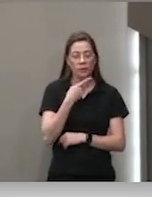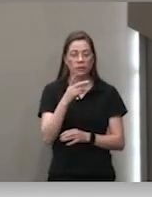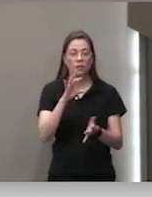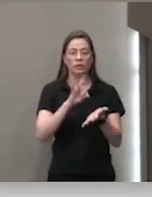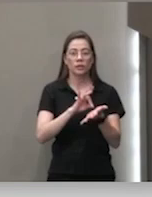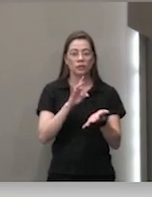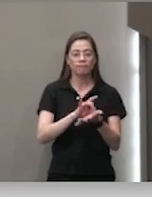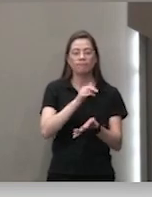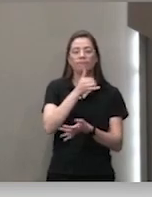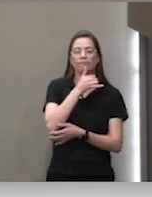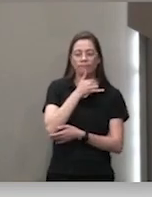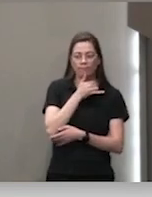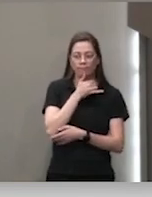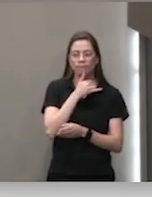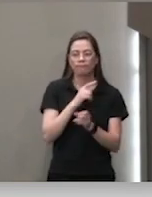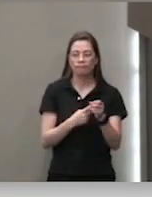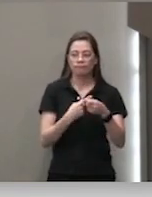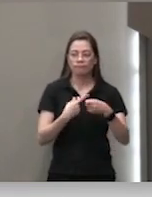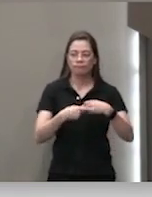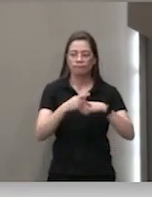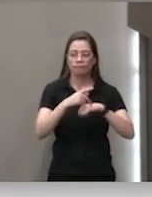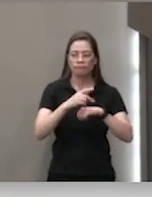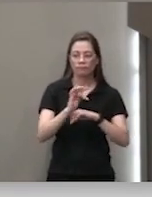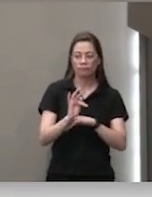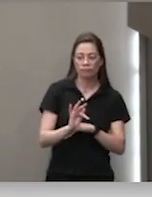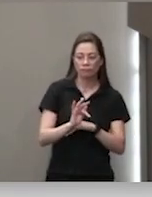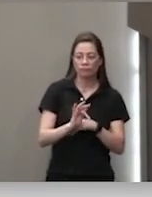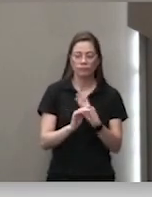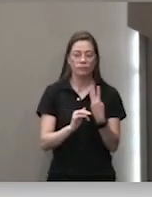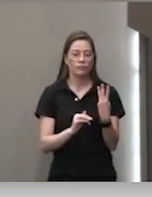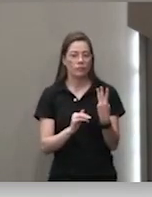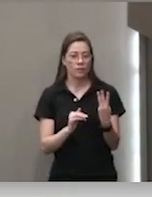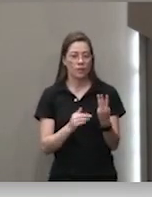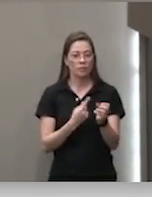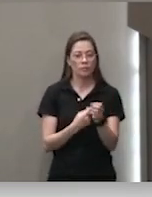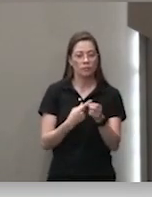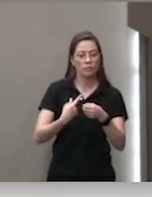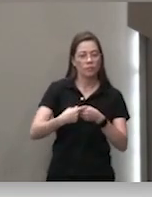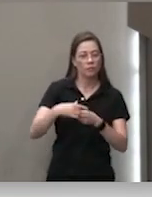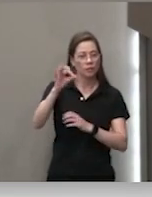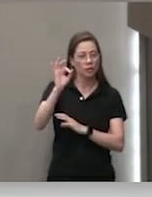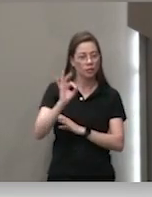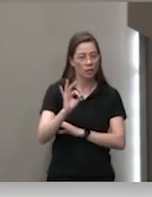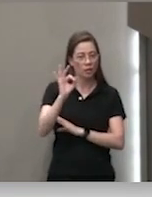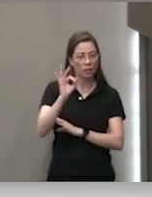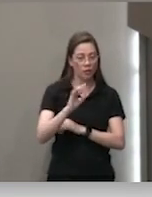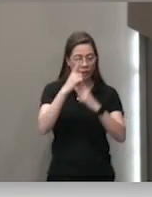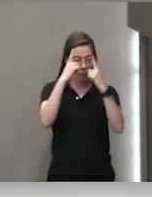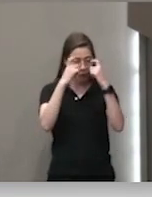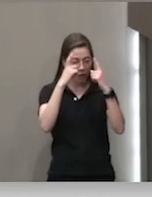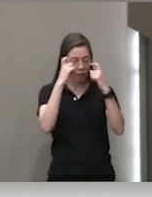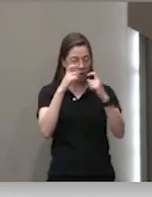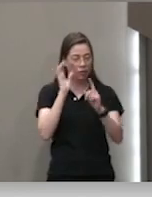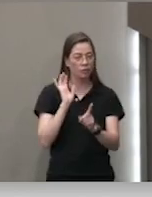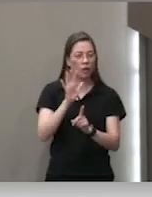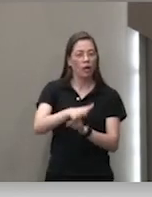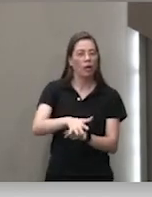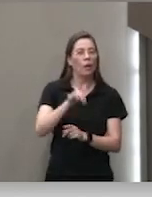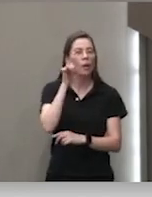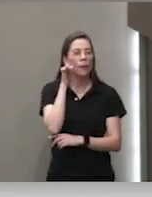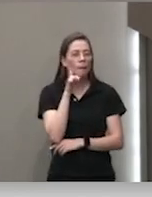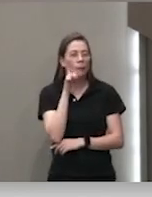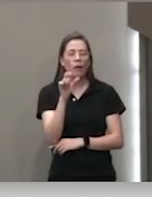fato, infelizmente, a cidade de Passo Fundo está entre as 3 primeiras com alto índice de violência contra a mulher. O que nós fazíamos